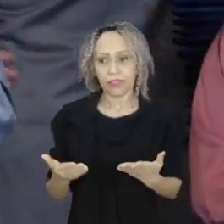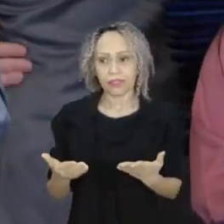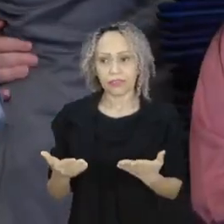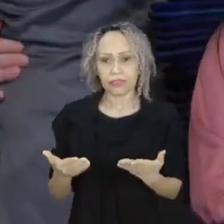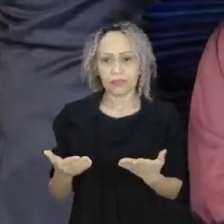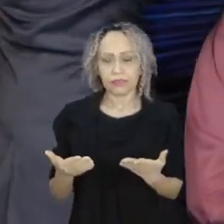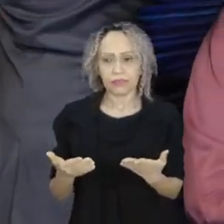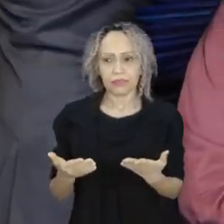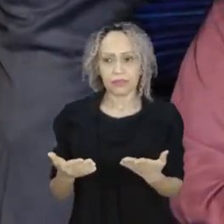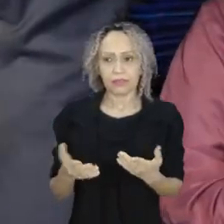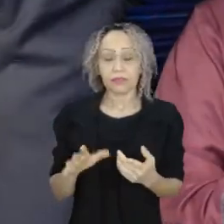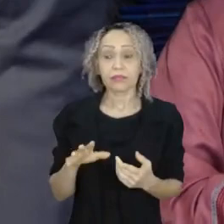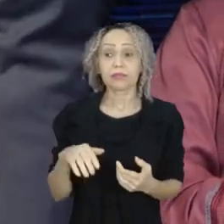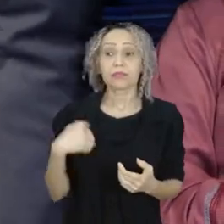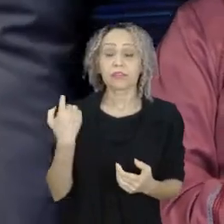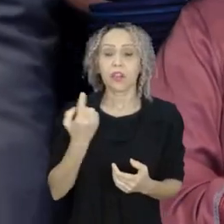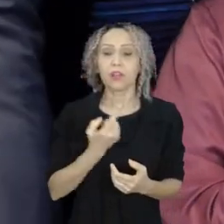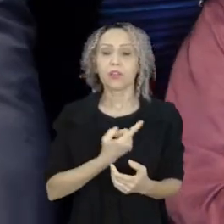nós